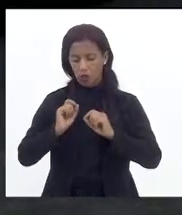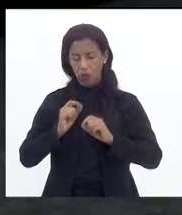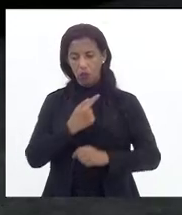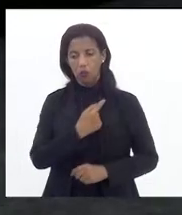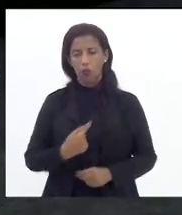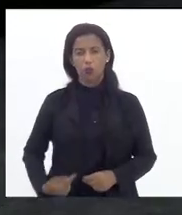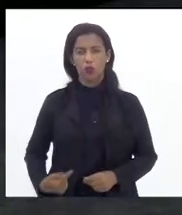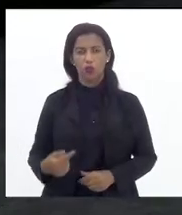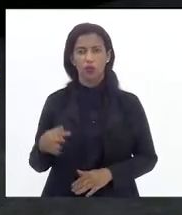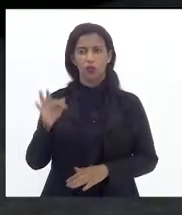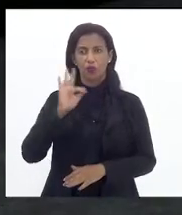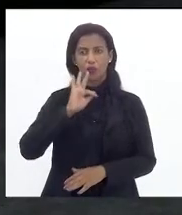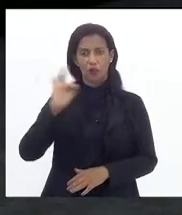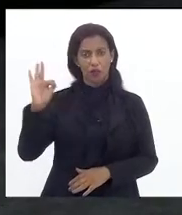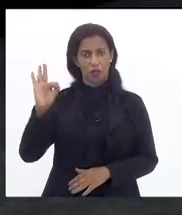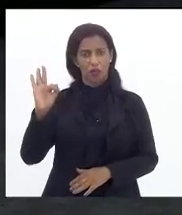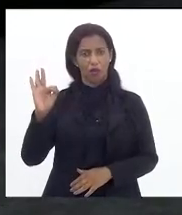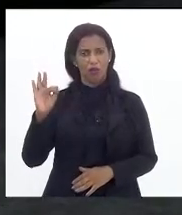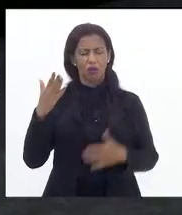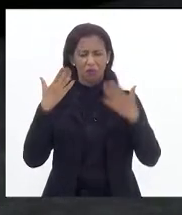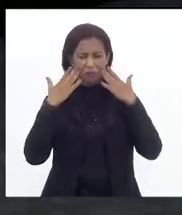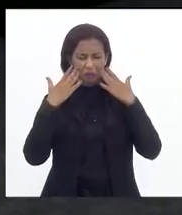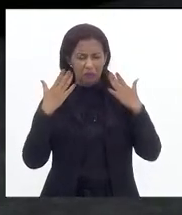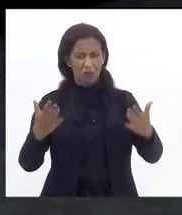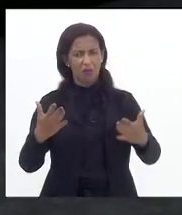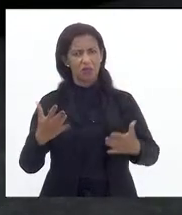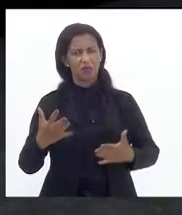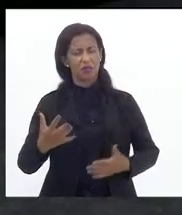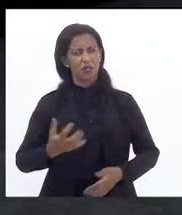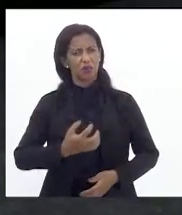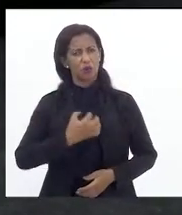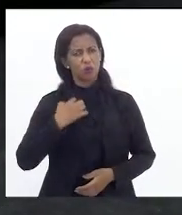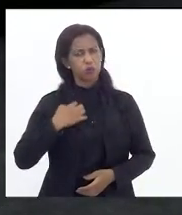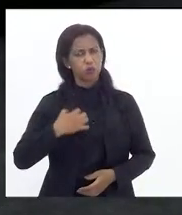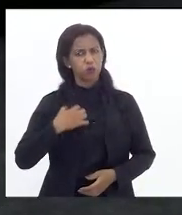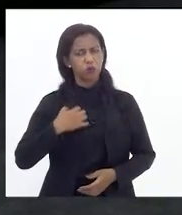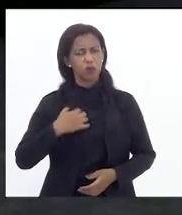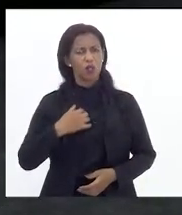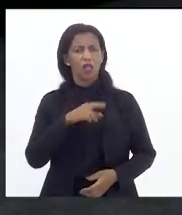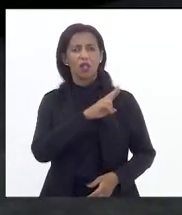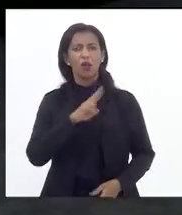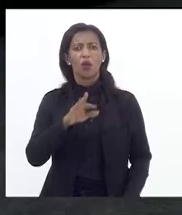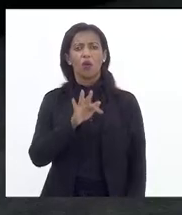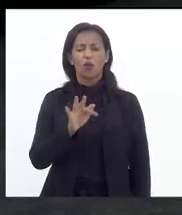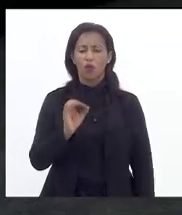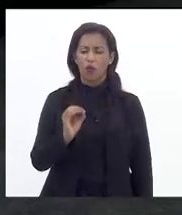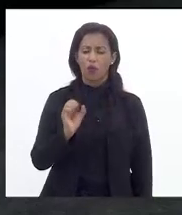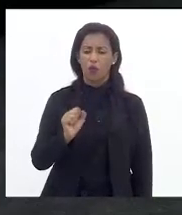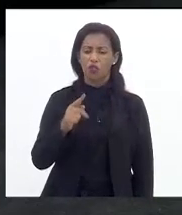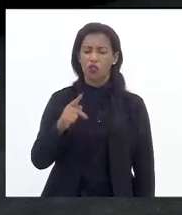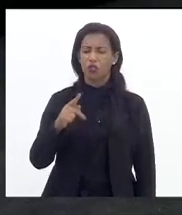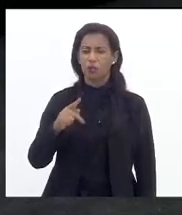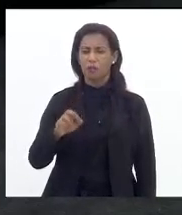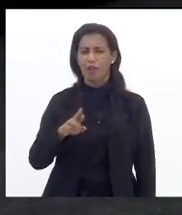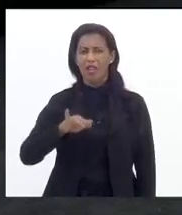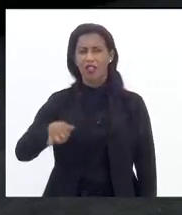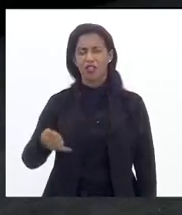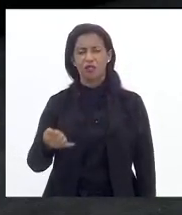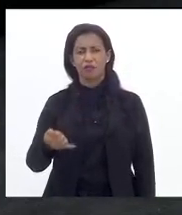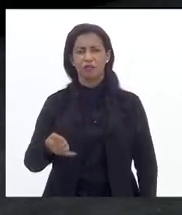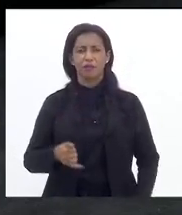federal e eu Manifesto o meu Total repúdio em nome dos pode perde a essas medidas